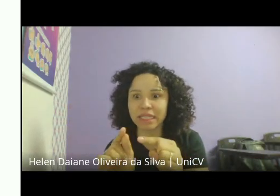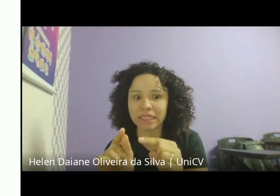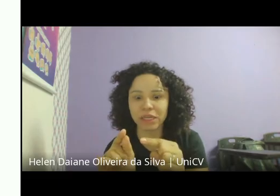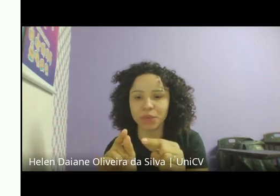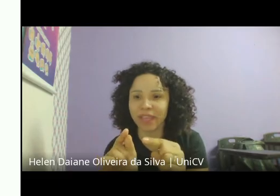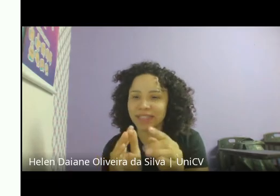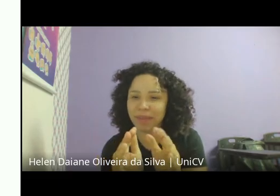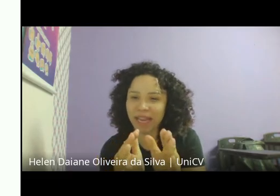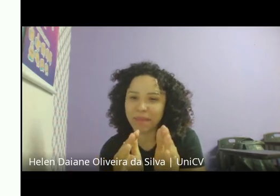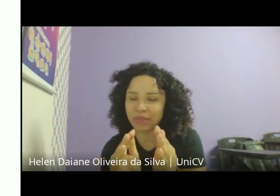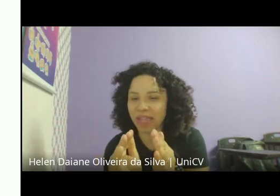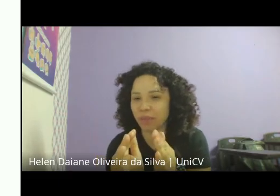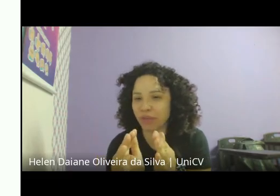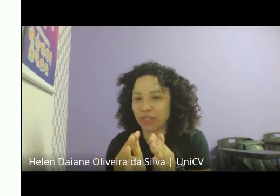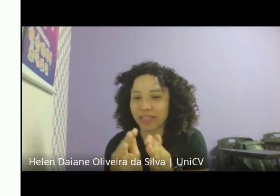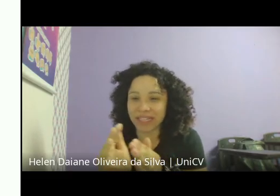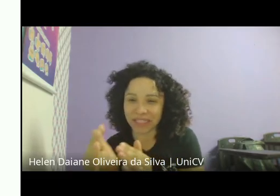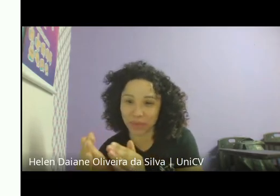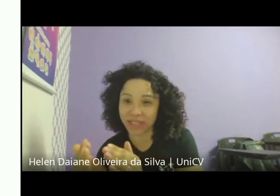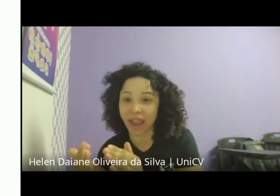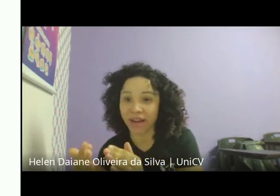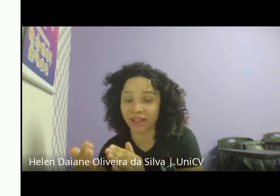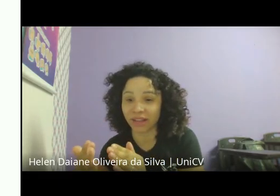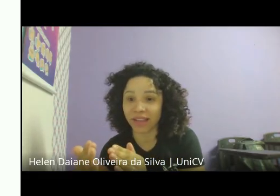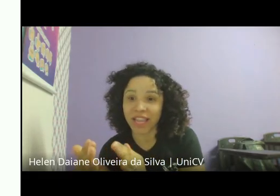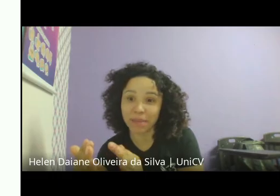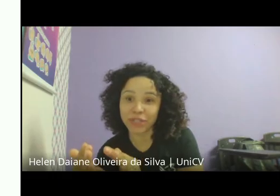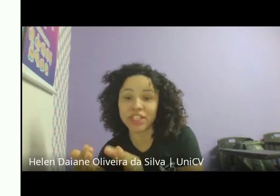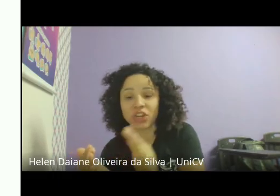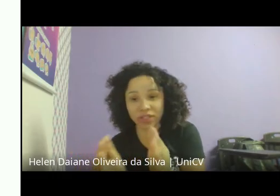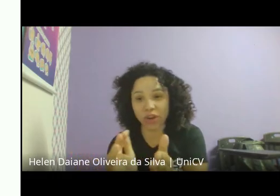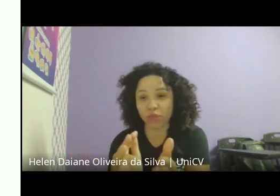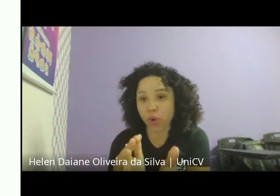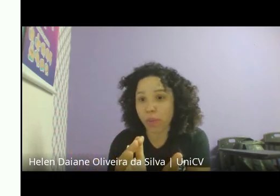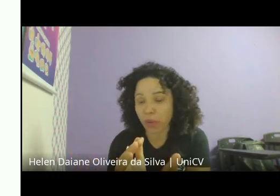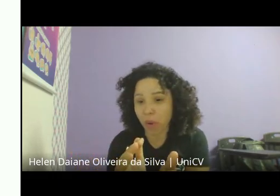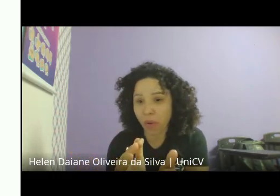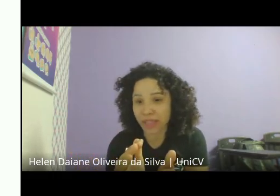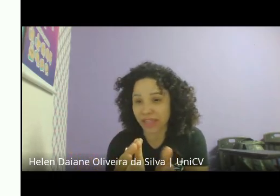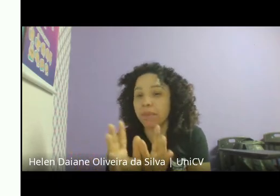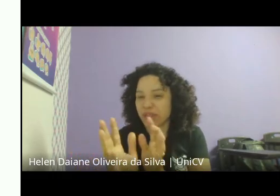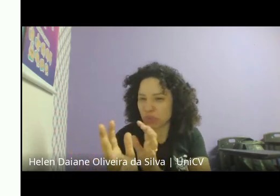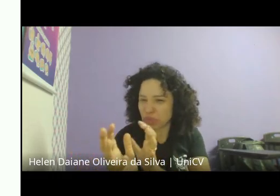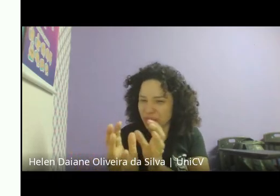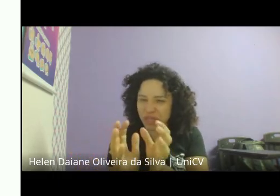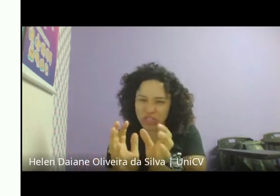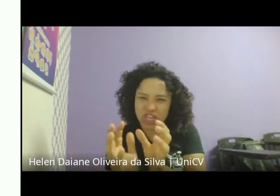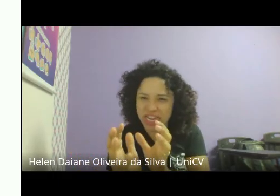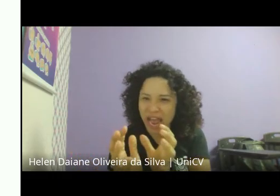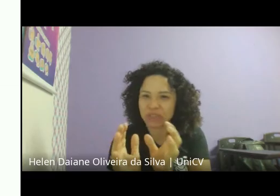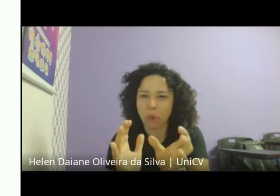a estação. Sabe aquele meio tempo que você não tá na estação certa, mas você já consegue ouvir alguma coisa, mas o som